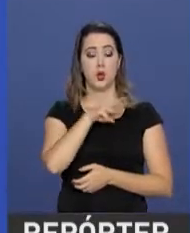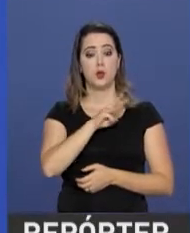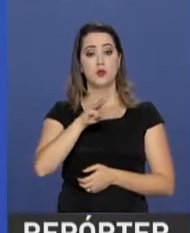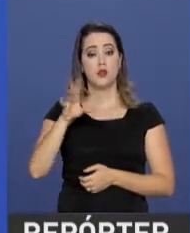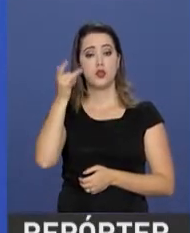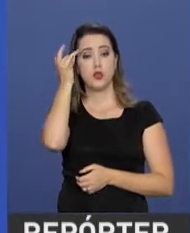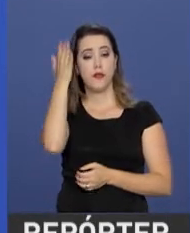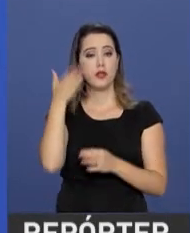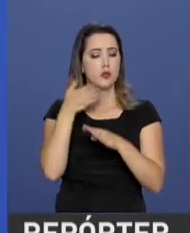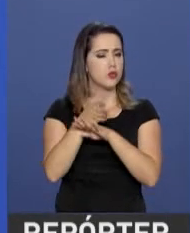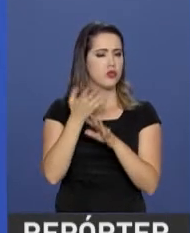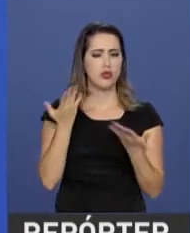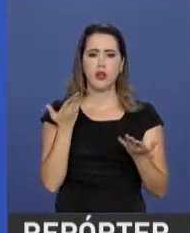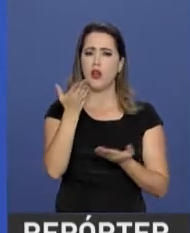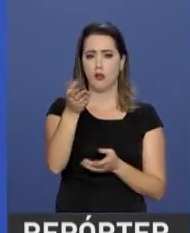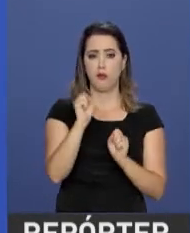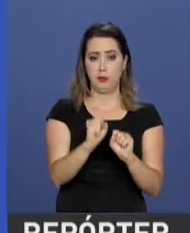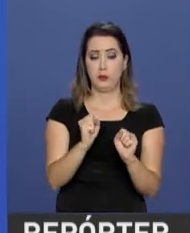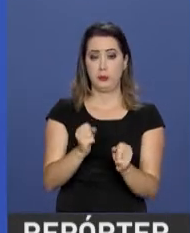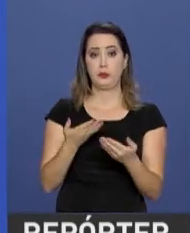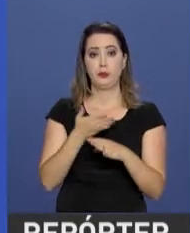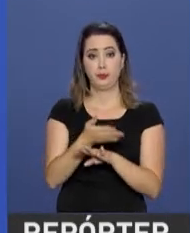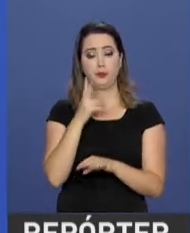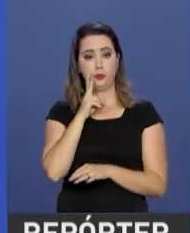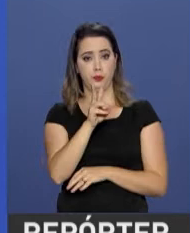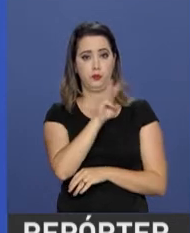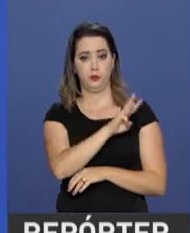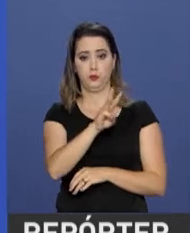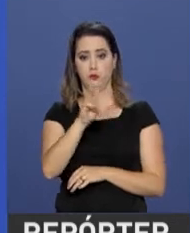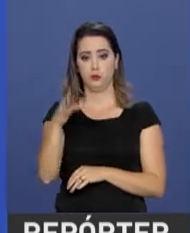fácil de navegar e você pode acessá-lo pela página